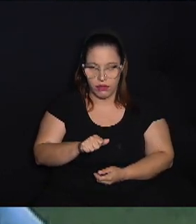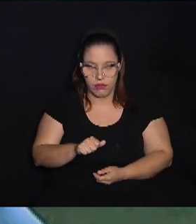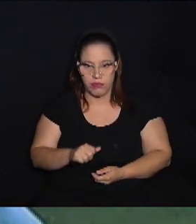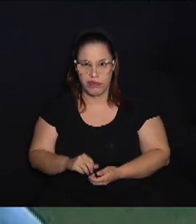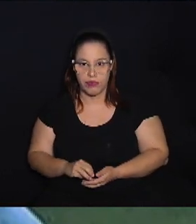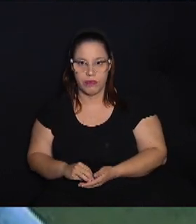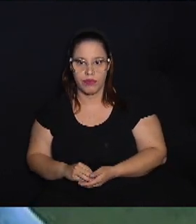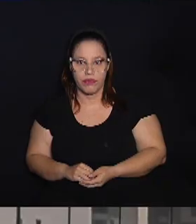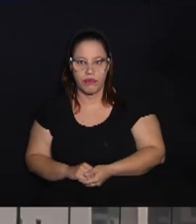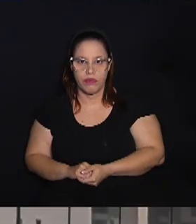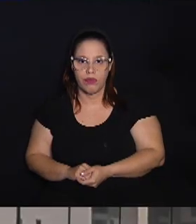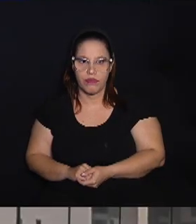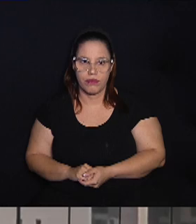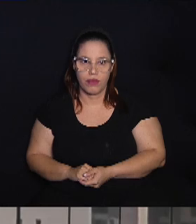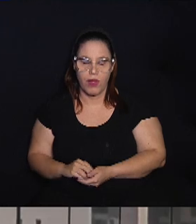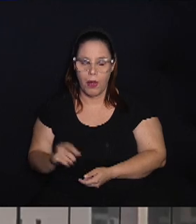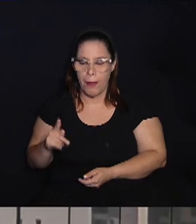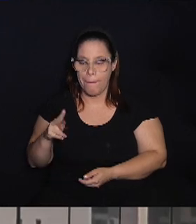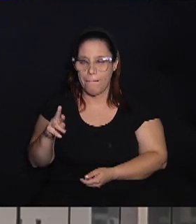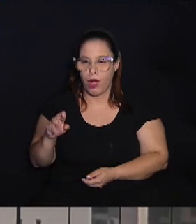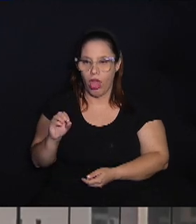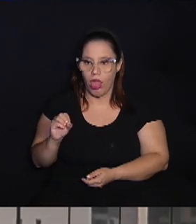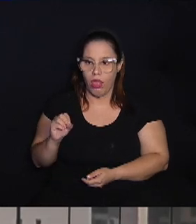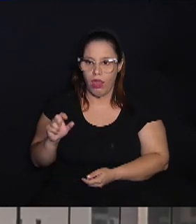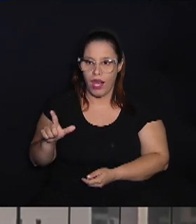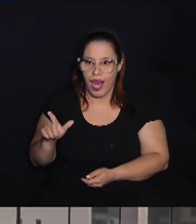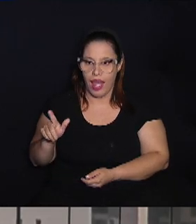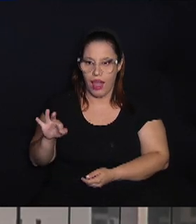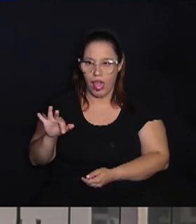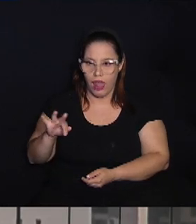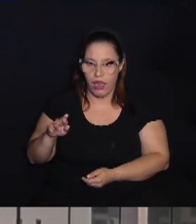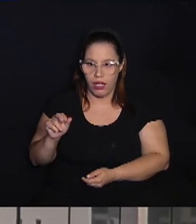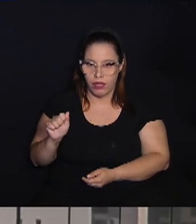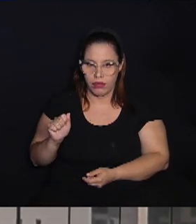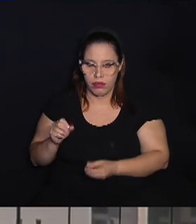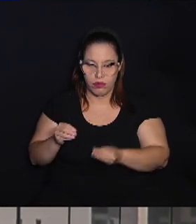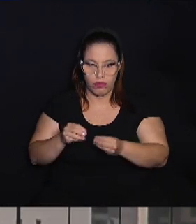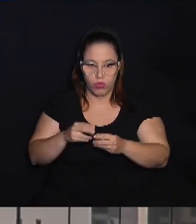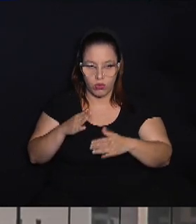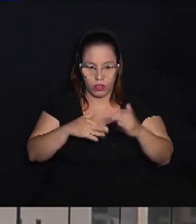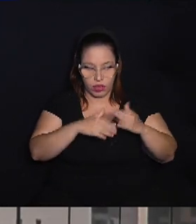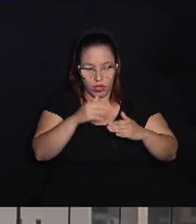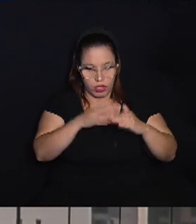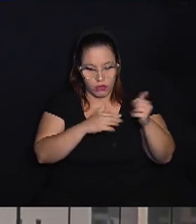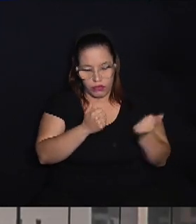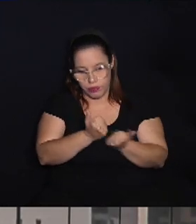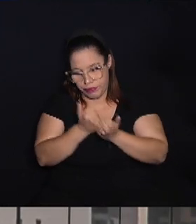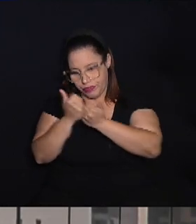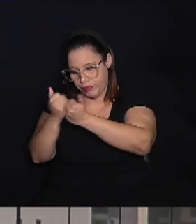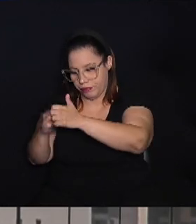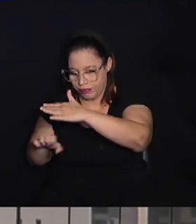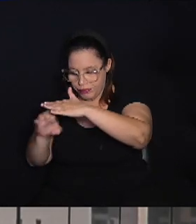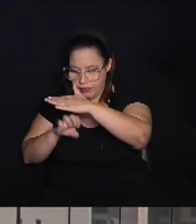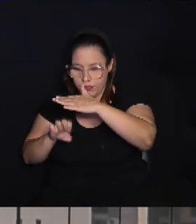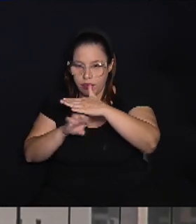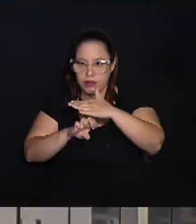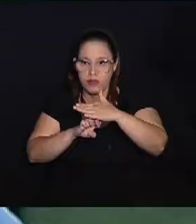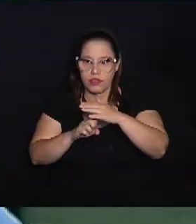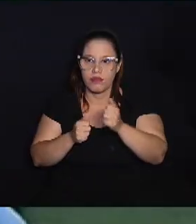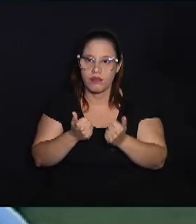enfim. A Prolata faz esse serviço de prestar todo o apoio, o suporte às cooperativas?